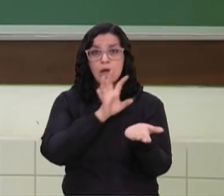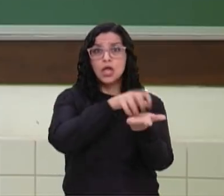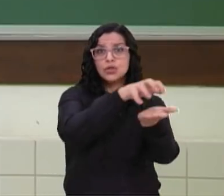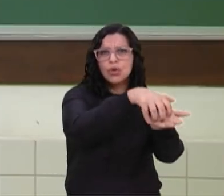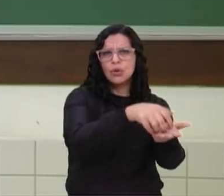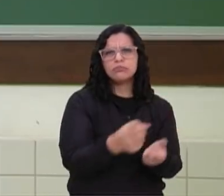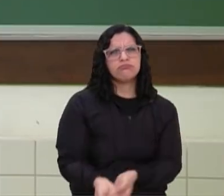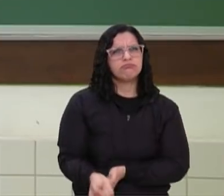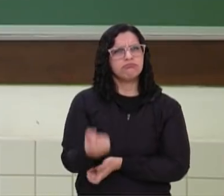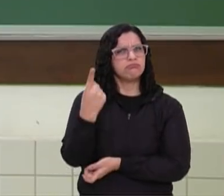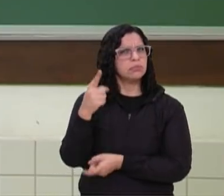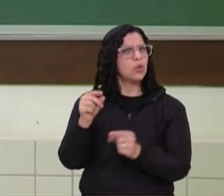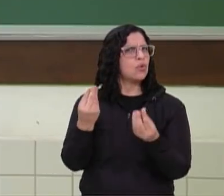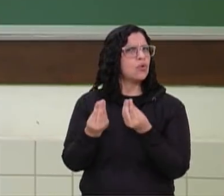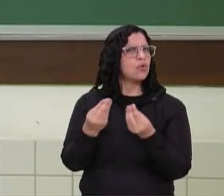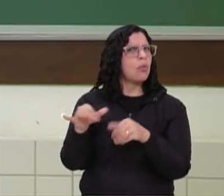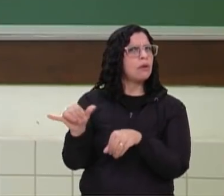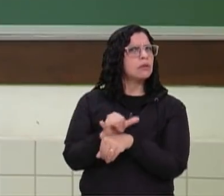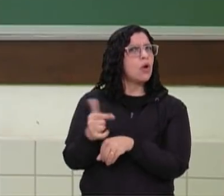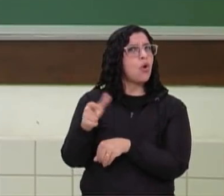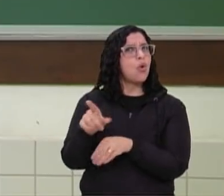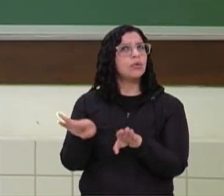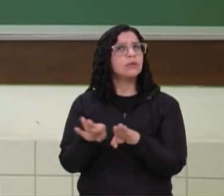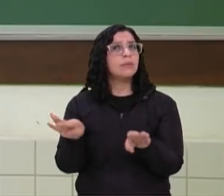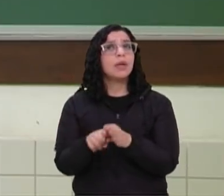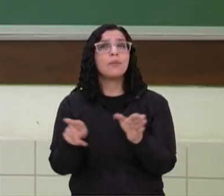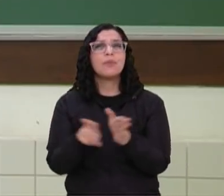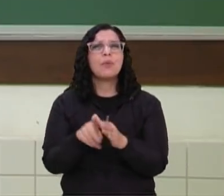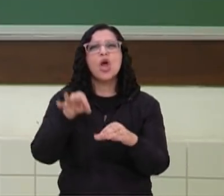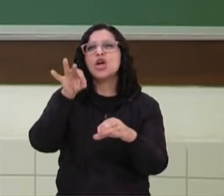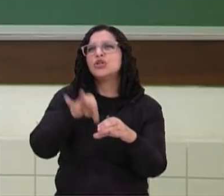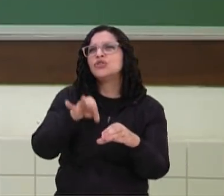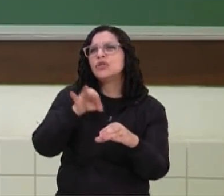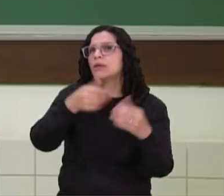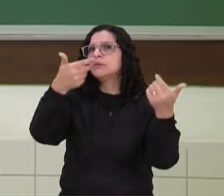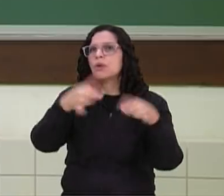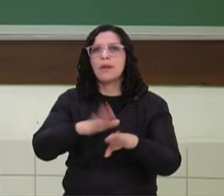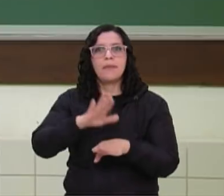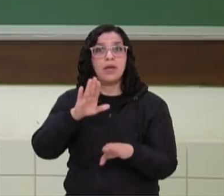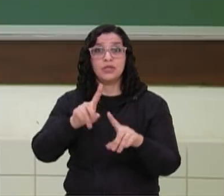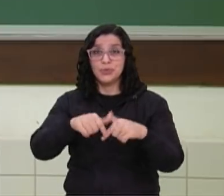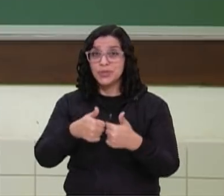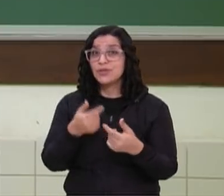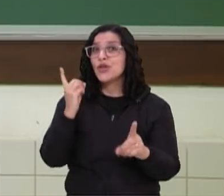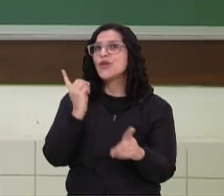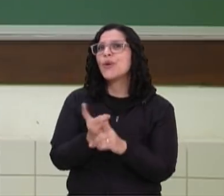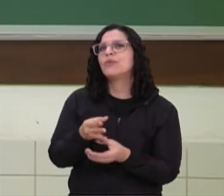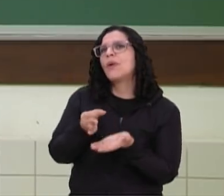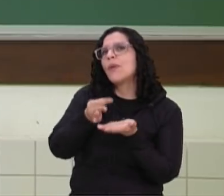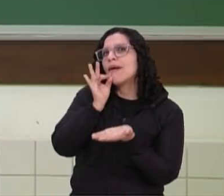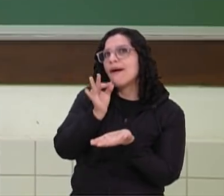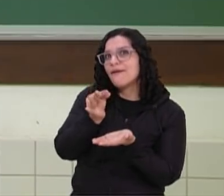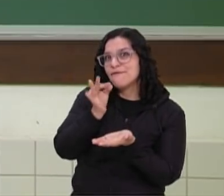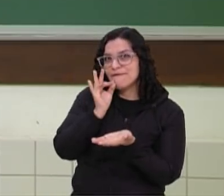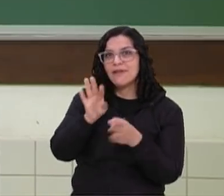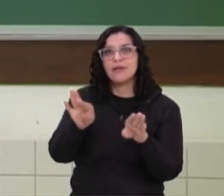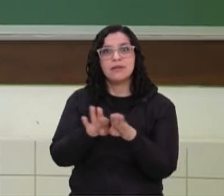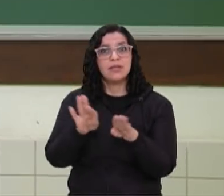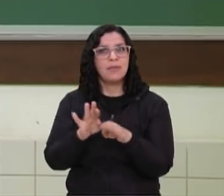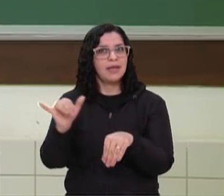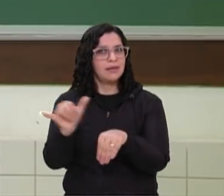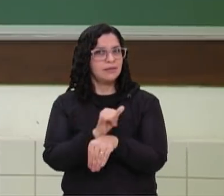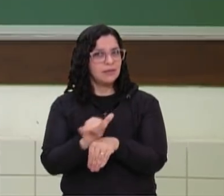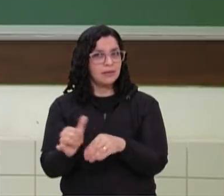eles vão começar a procurar uma outra bebida para eles não parecerem mais tão ingleses assim. E vão encontrar o café como